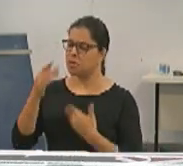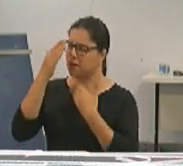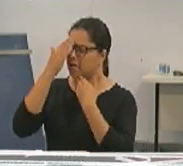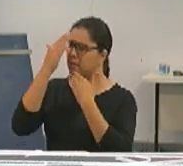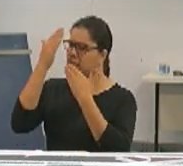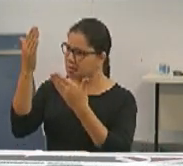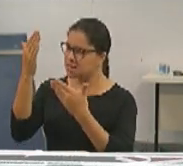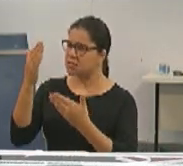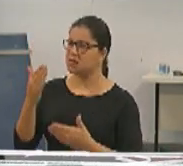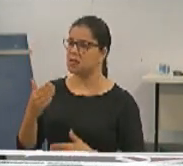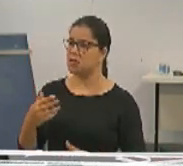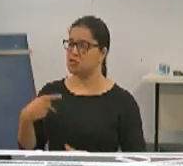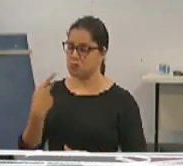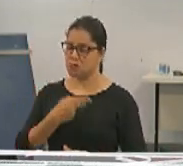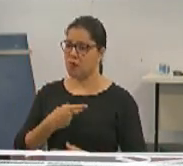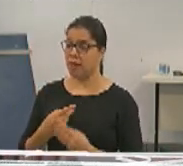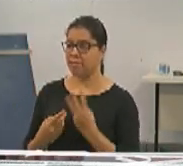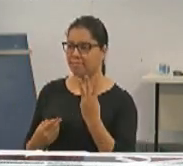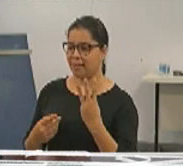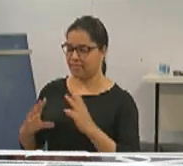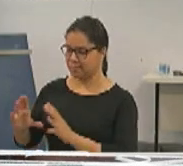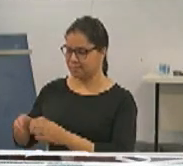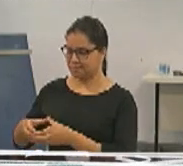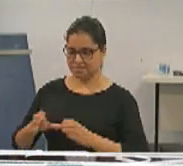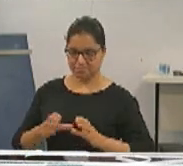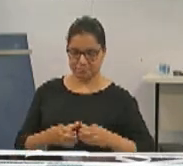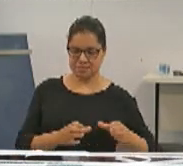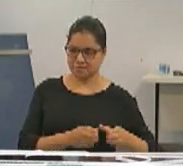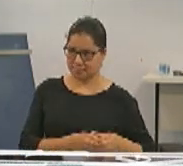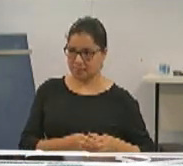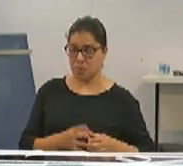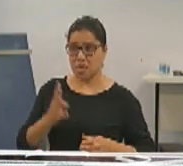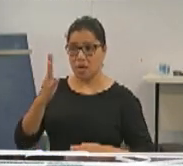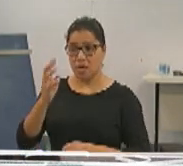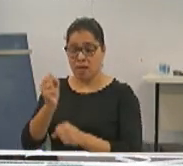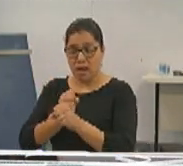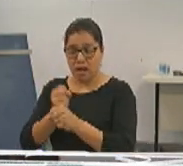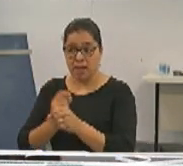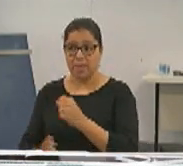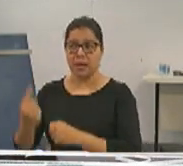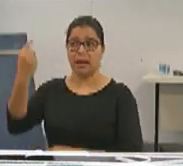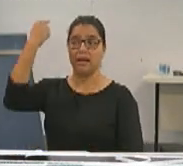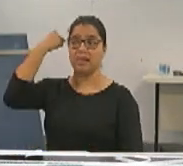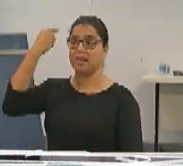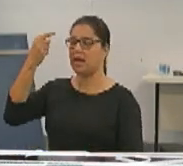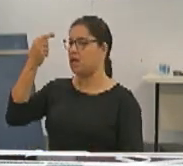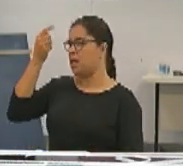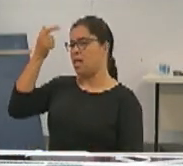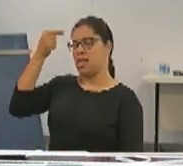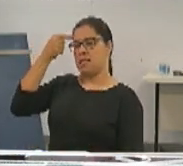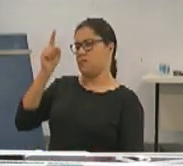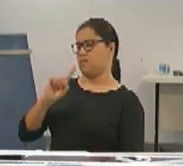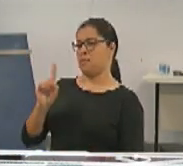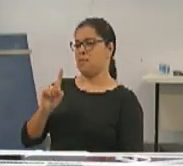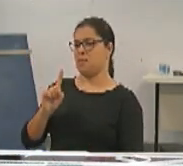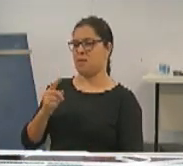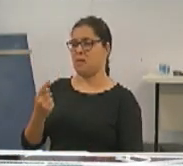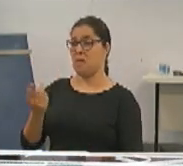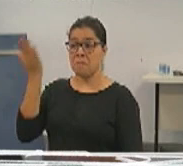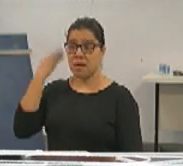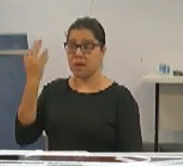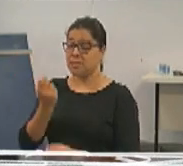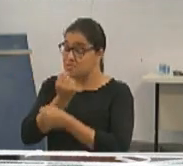nós estarmos aqui em três chapas, porque até 4 anos atrás isso era impensável, era impossível, né?